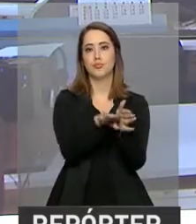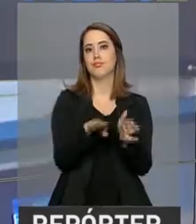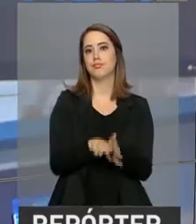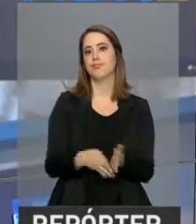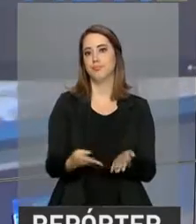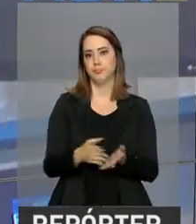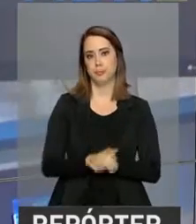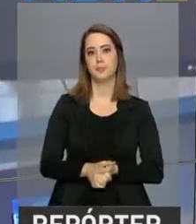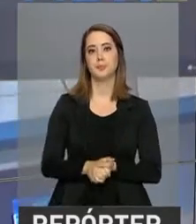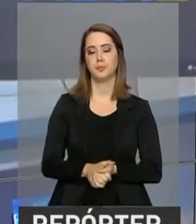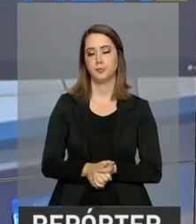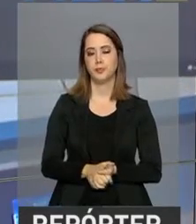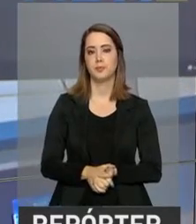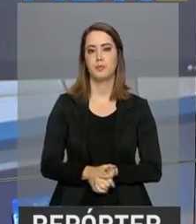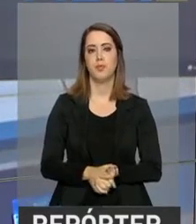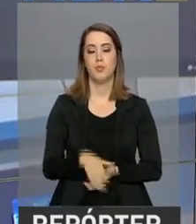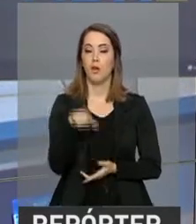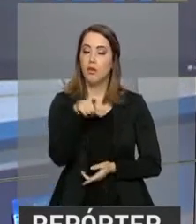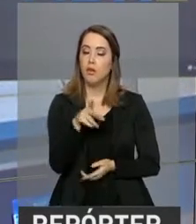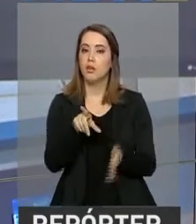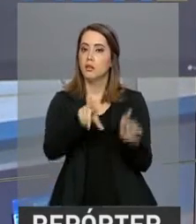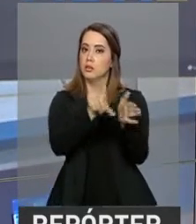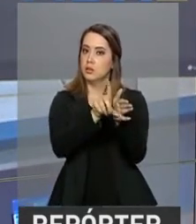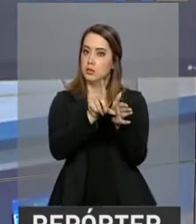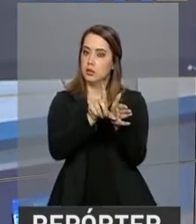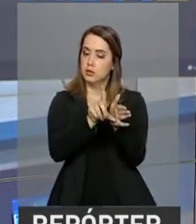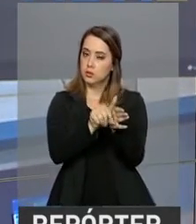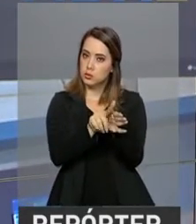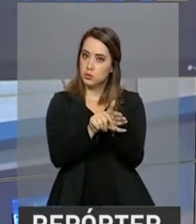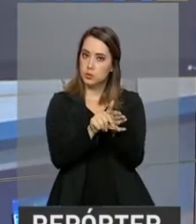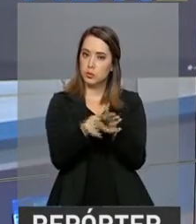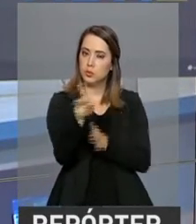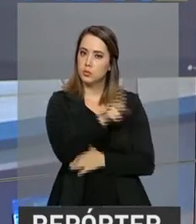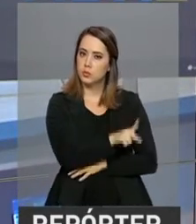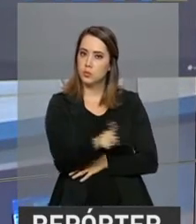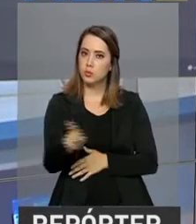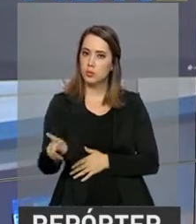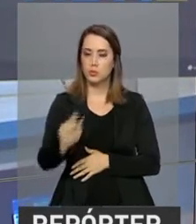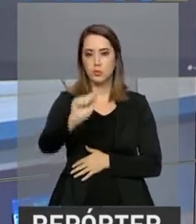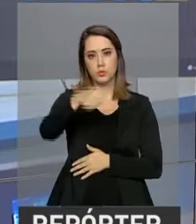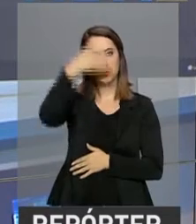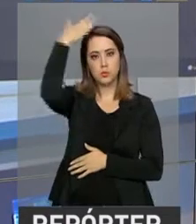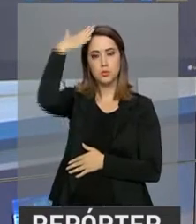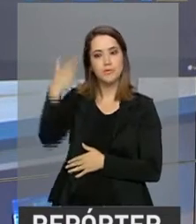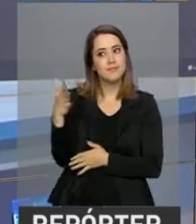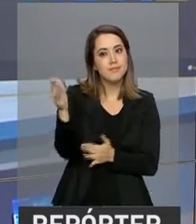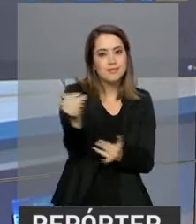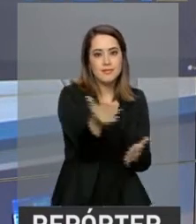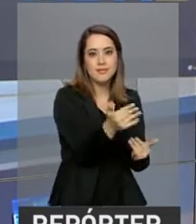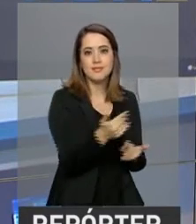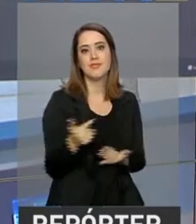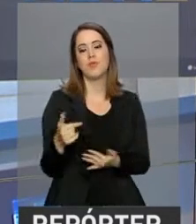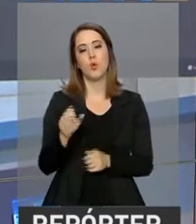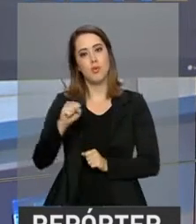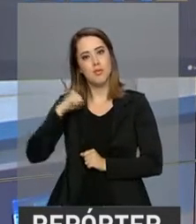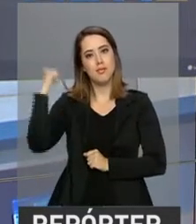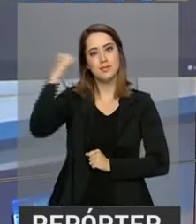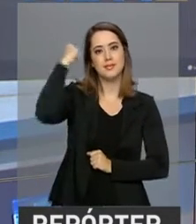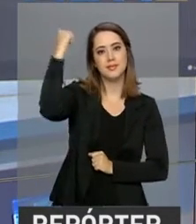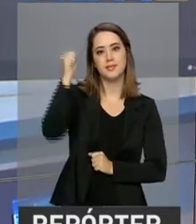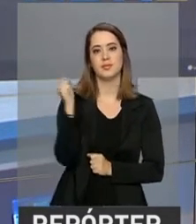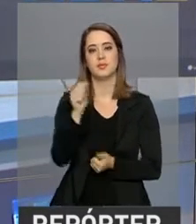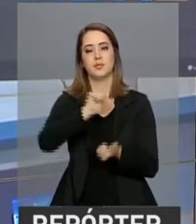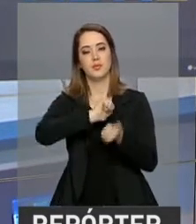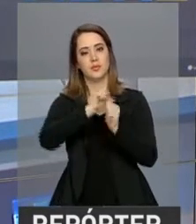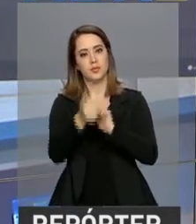e pelas redes sociais o presidente em exercício michel temer convocou toda a torcida para os atletas que vão